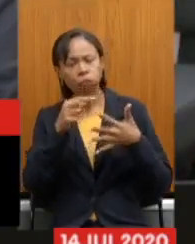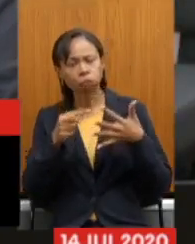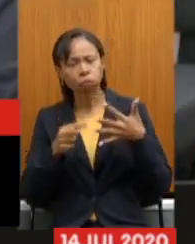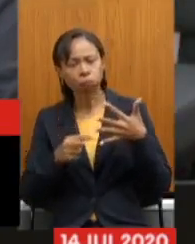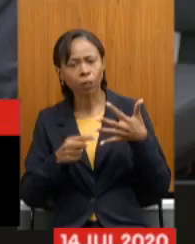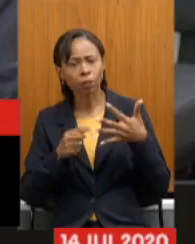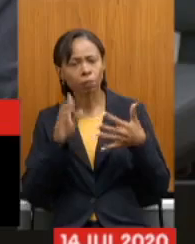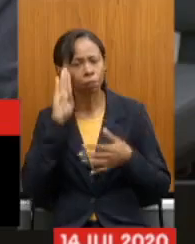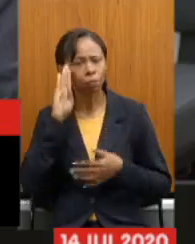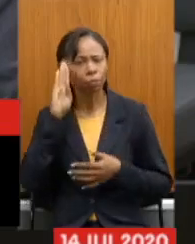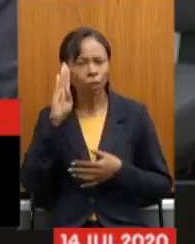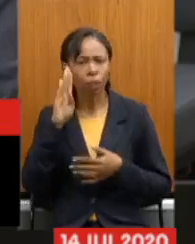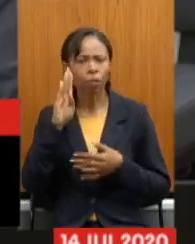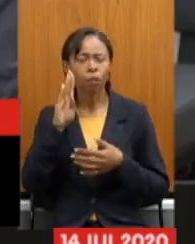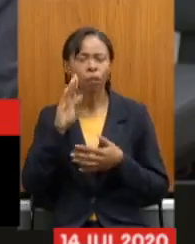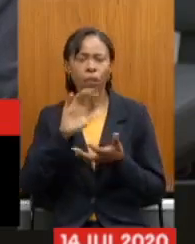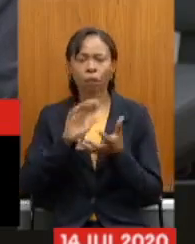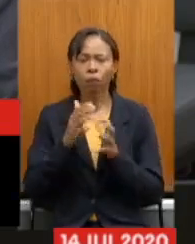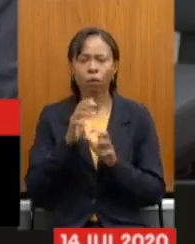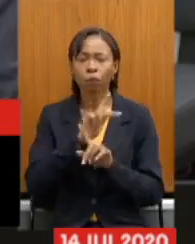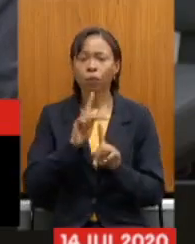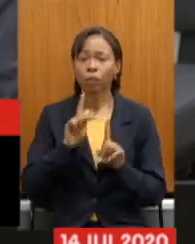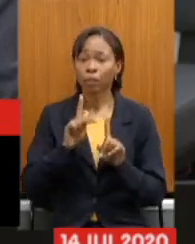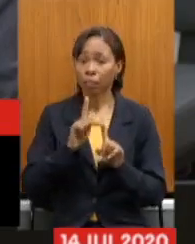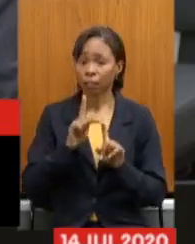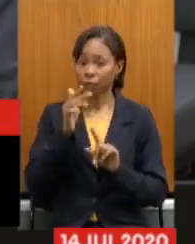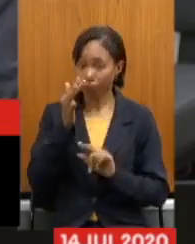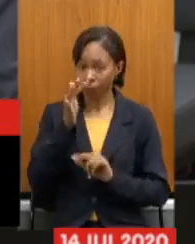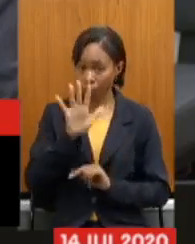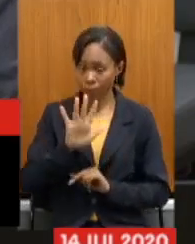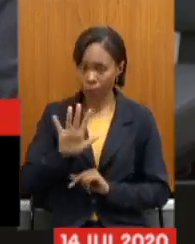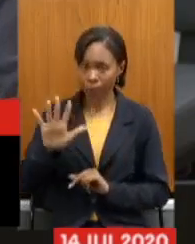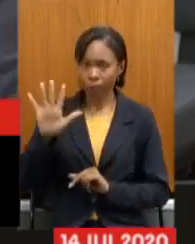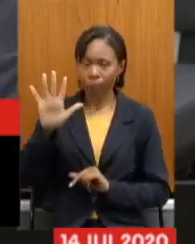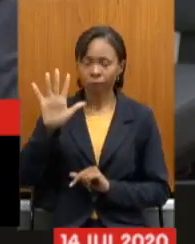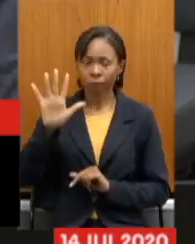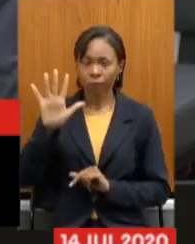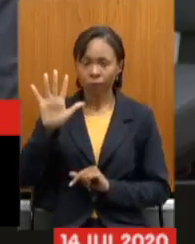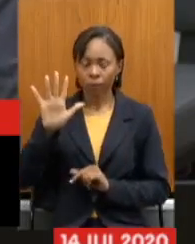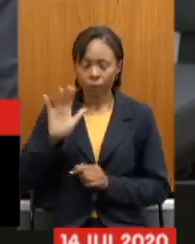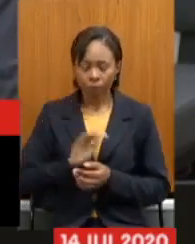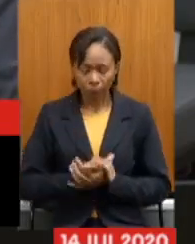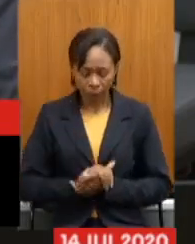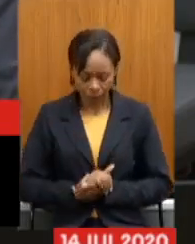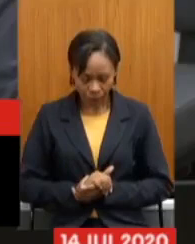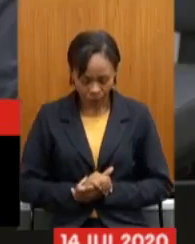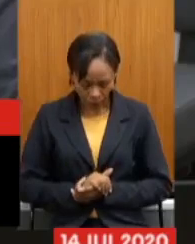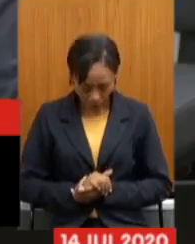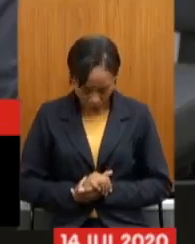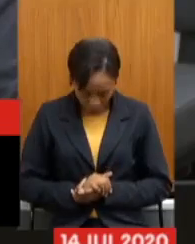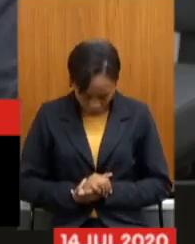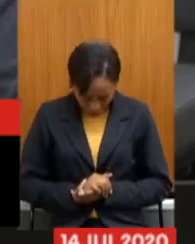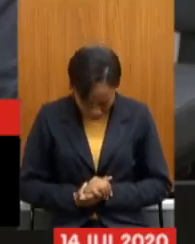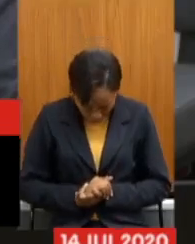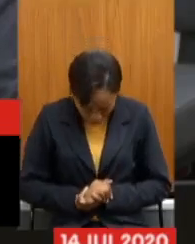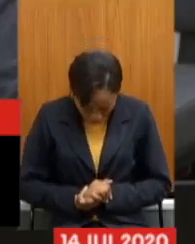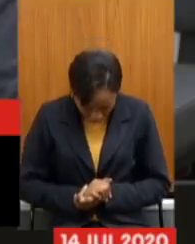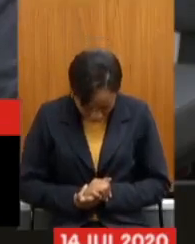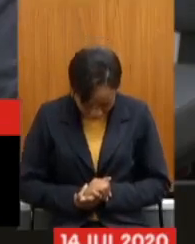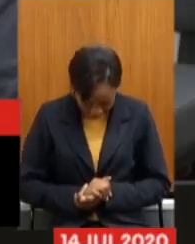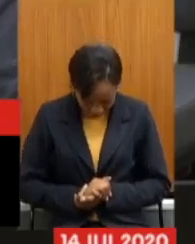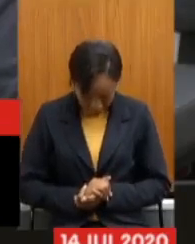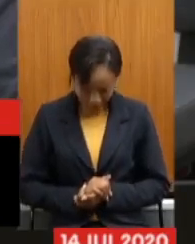Previdência Federal e suas implicações para os estados, e sobre